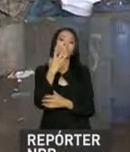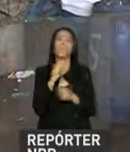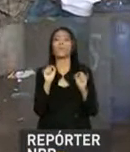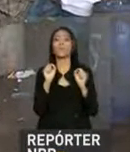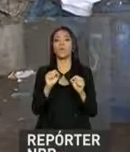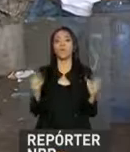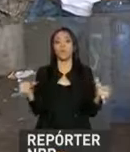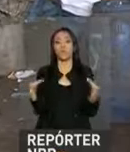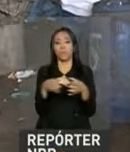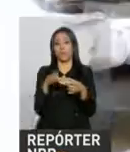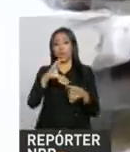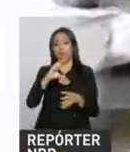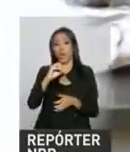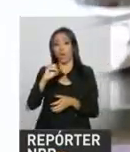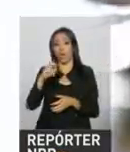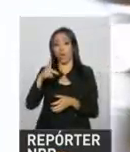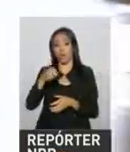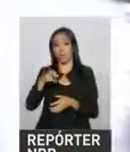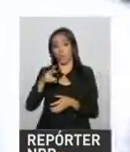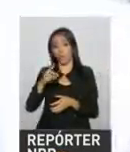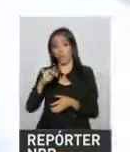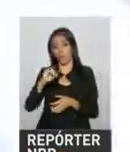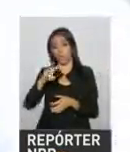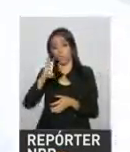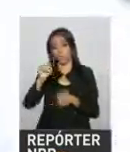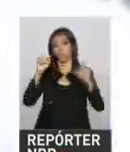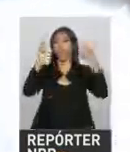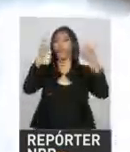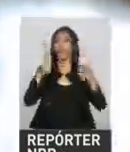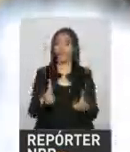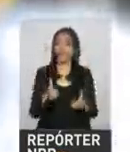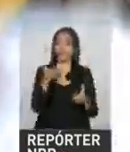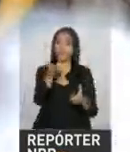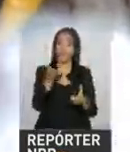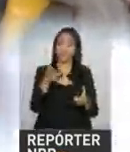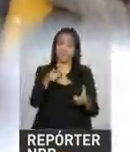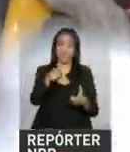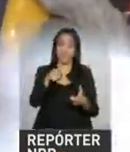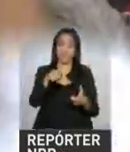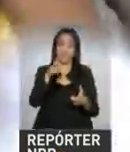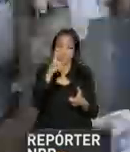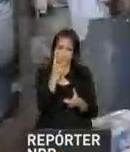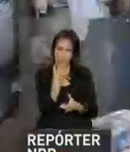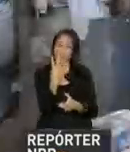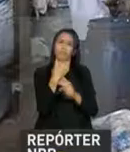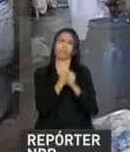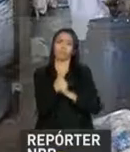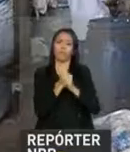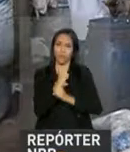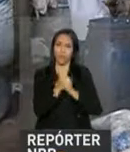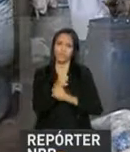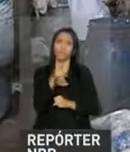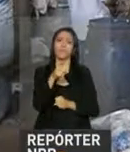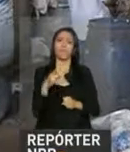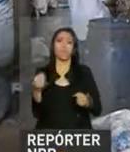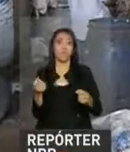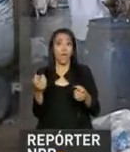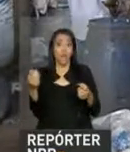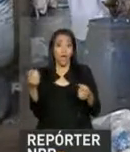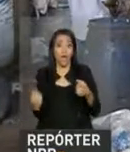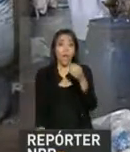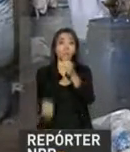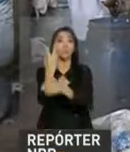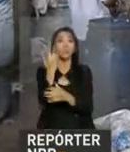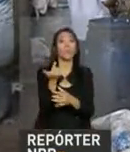ágape e itaim paulista na região metropolitana da capital e faz quatro anos que ela abriu uma filial do negócio